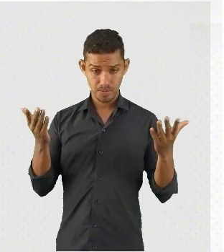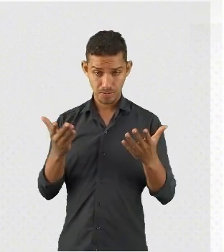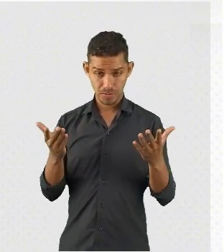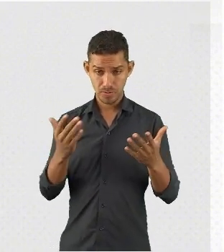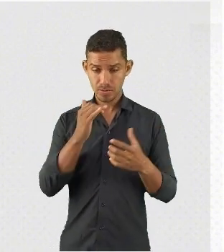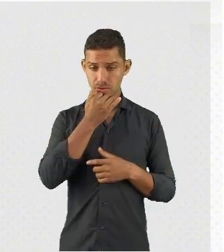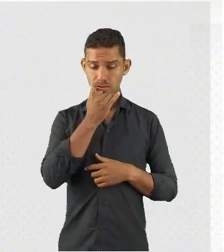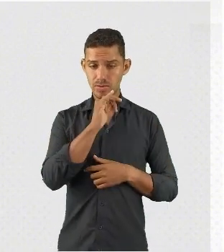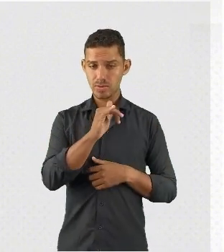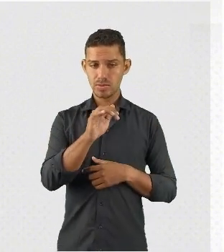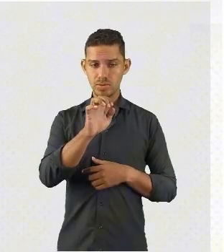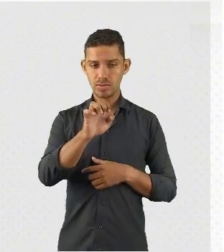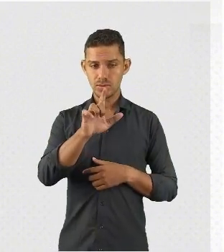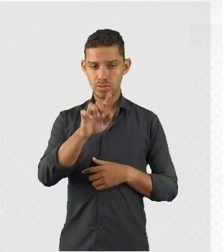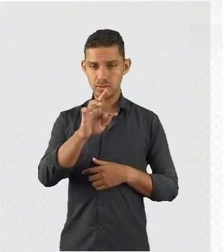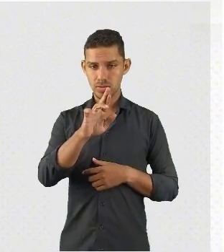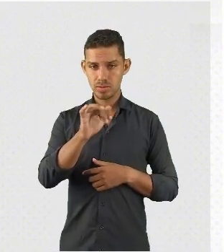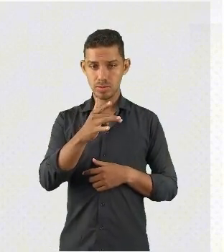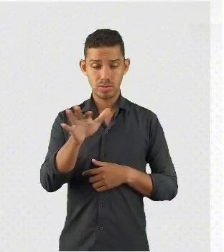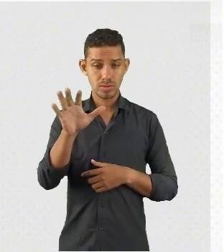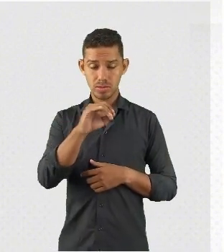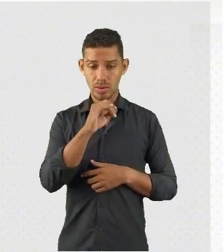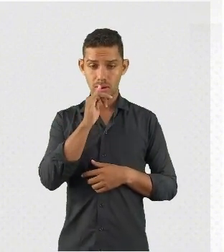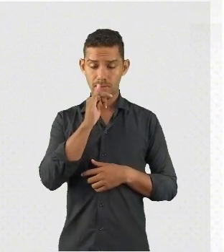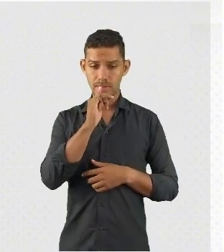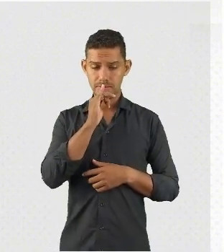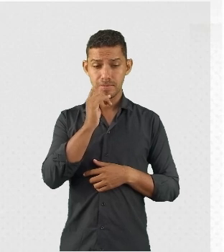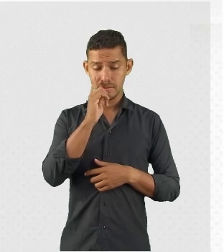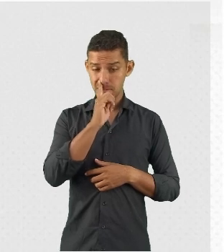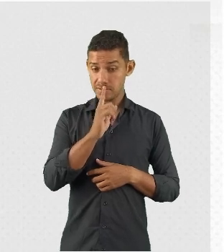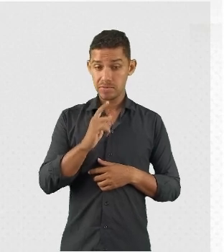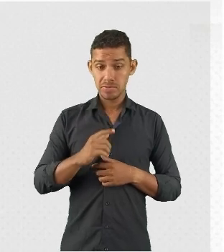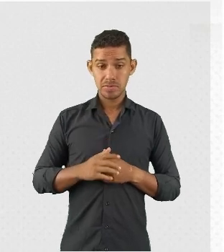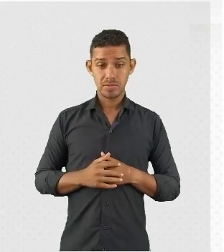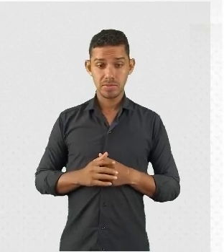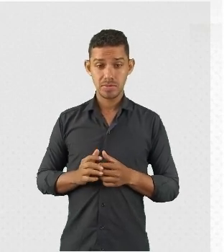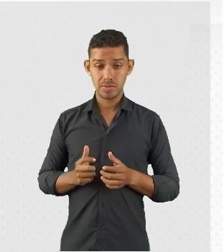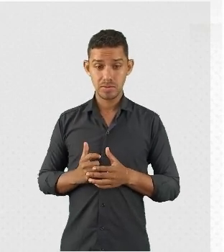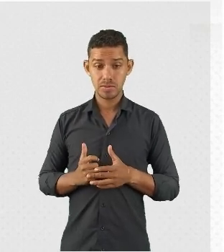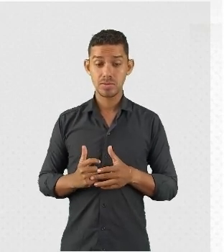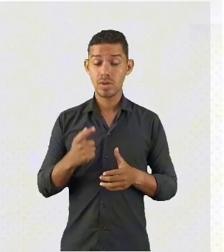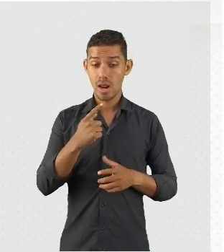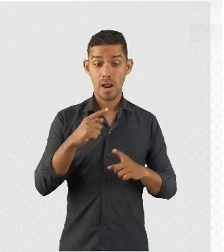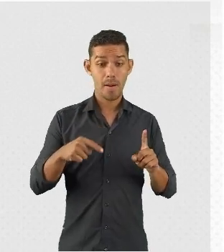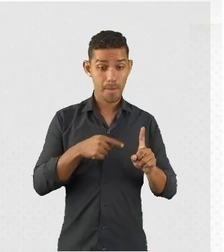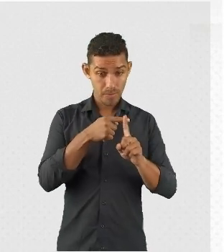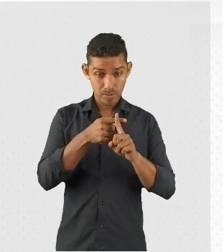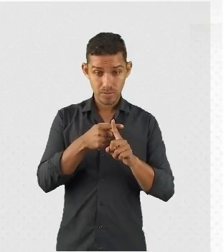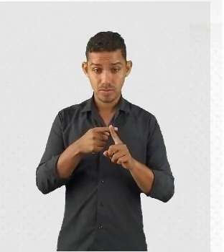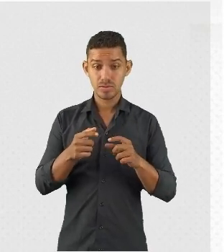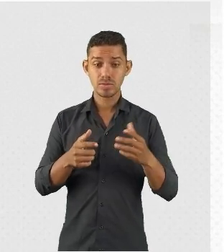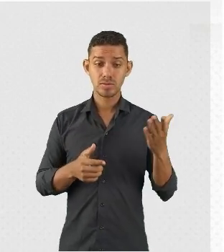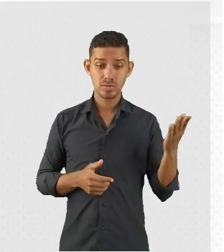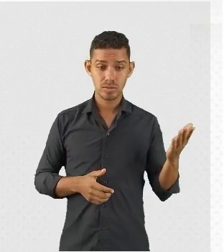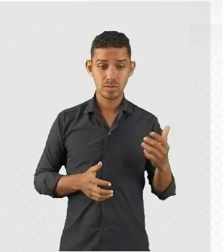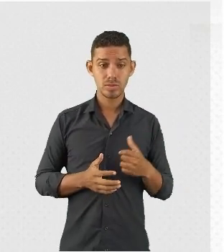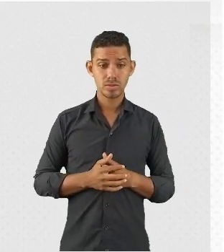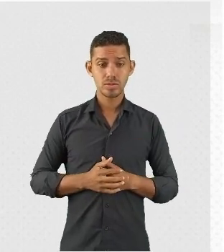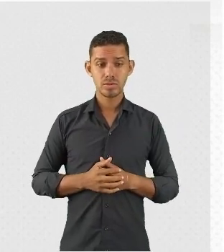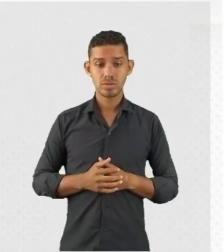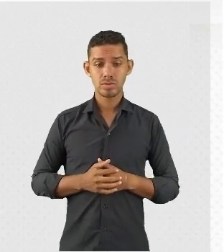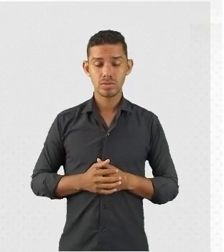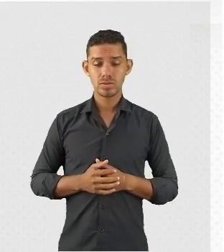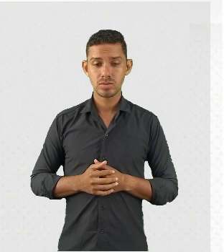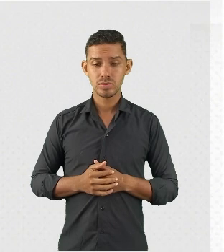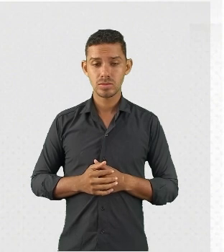com um corpo previamente eletrizado com carga positiva, né? Com mais carga positiva, quando entrar